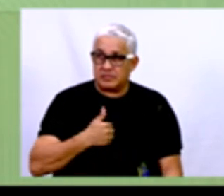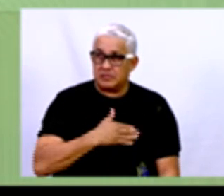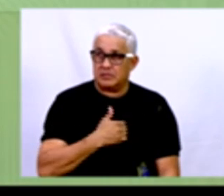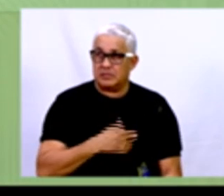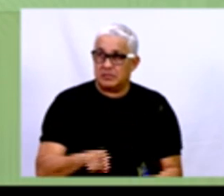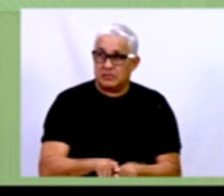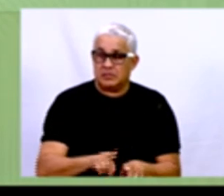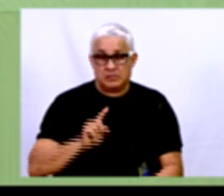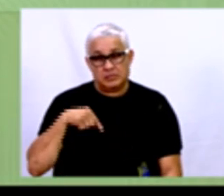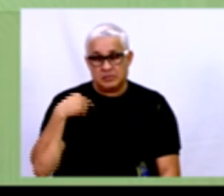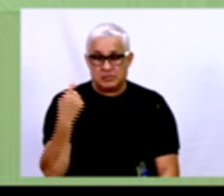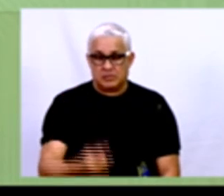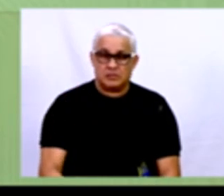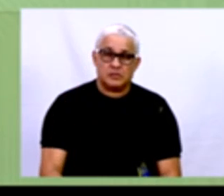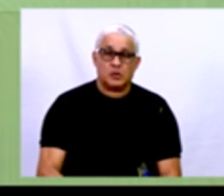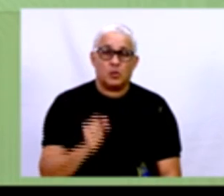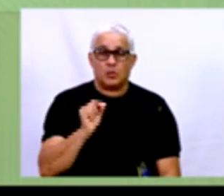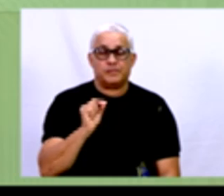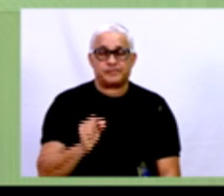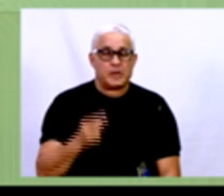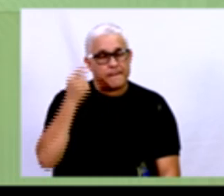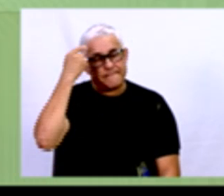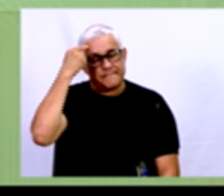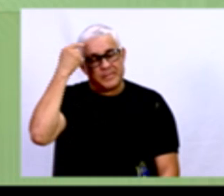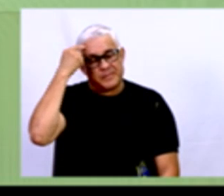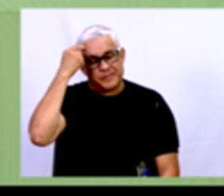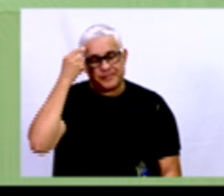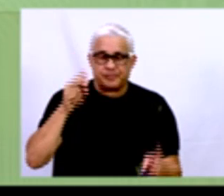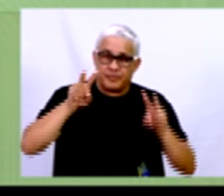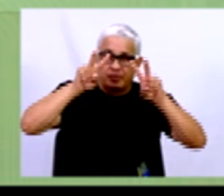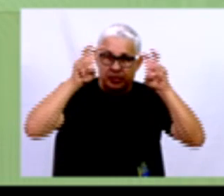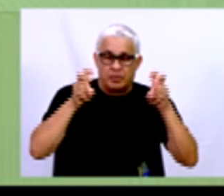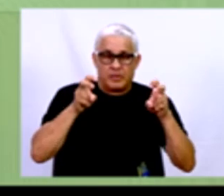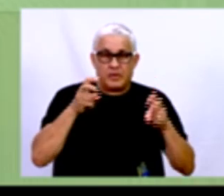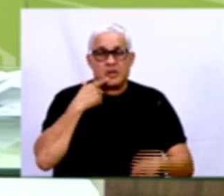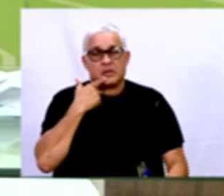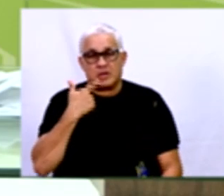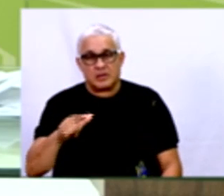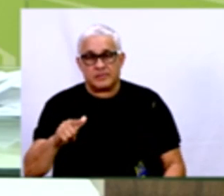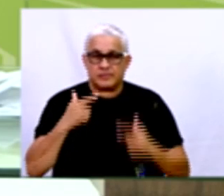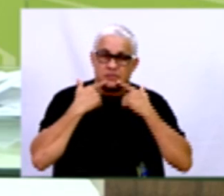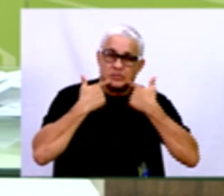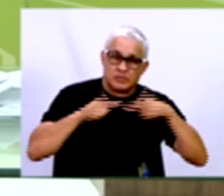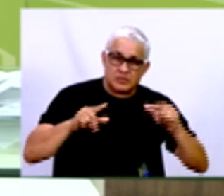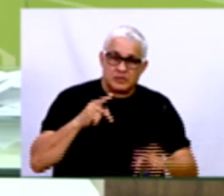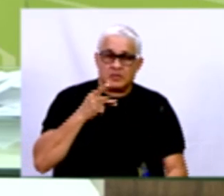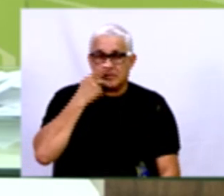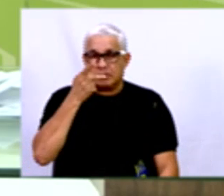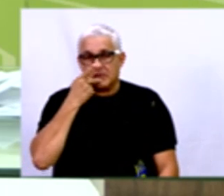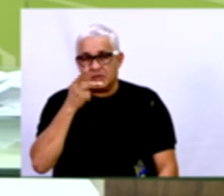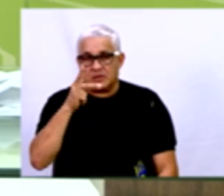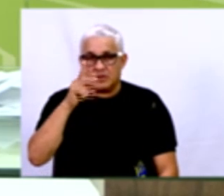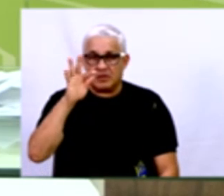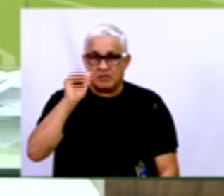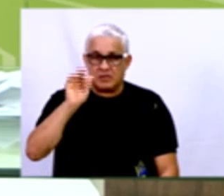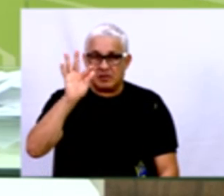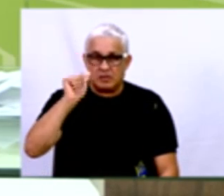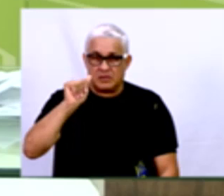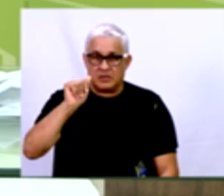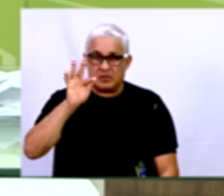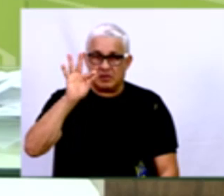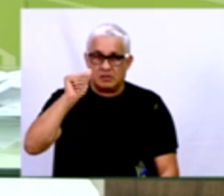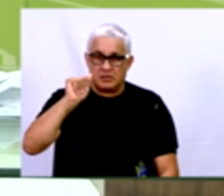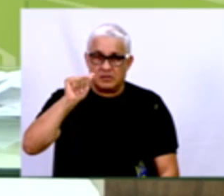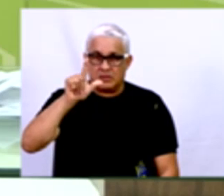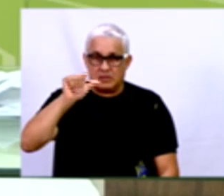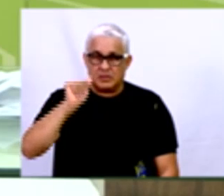quando nós vamos fazer essa reflexão sobre língua, linguagem, fala, como nós devemos proceder conforme a